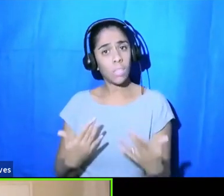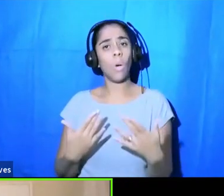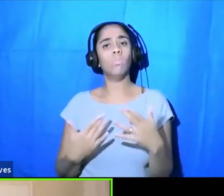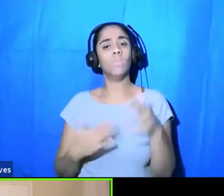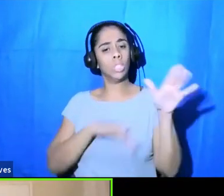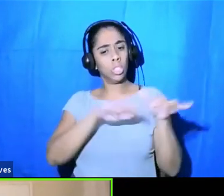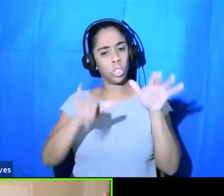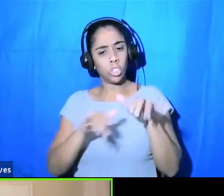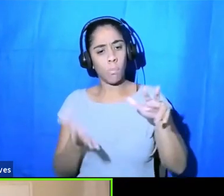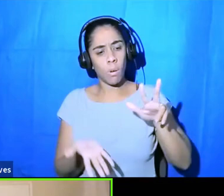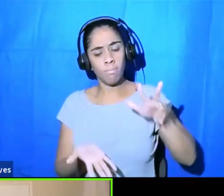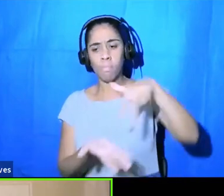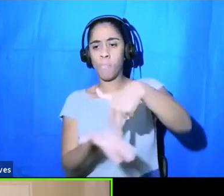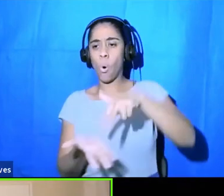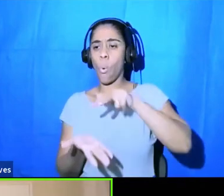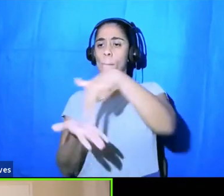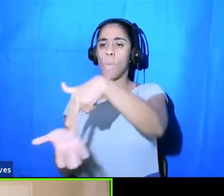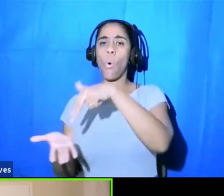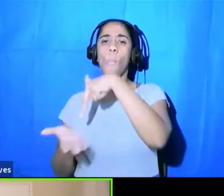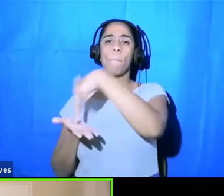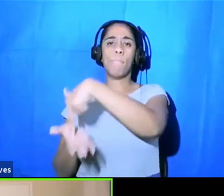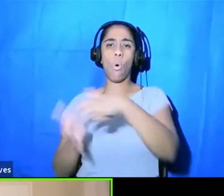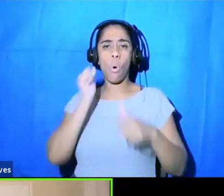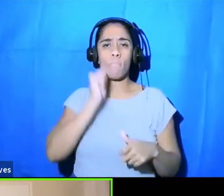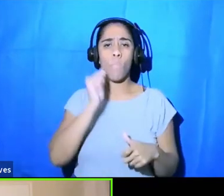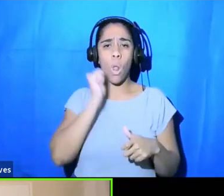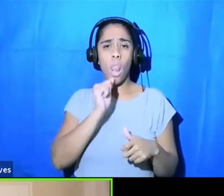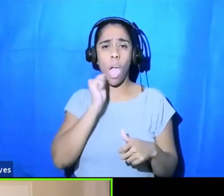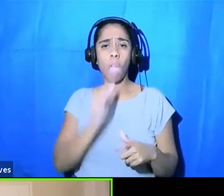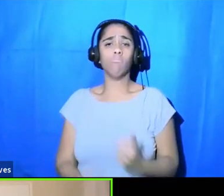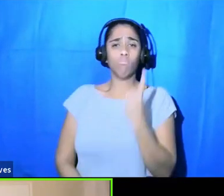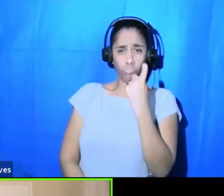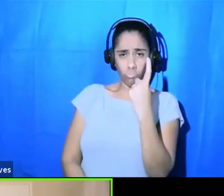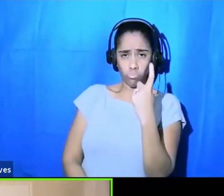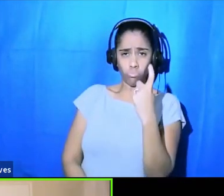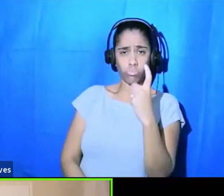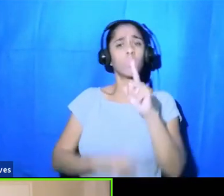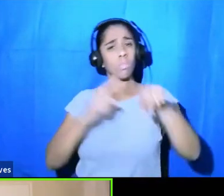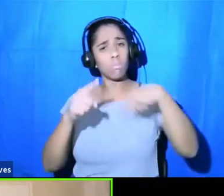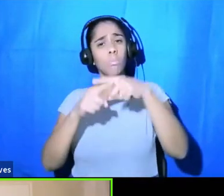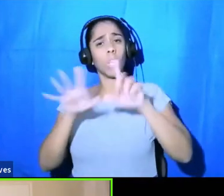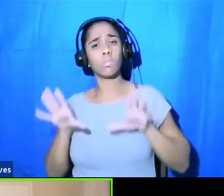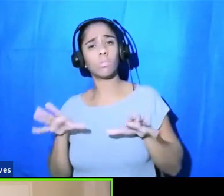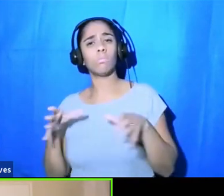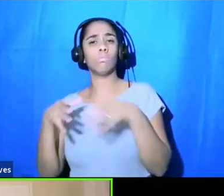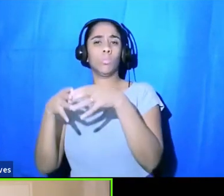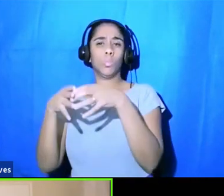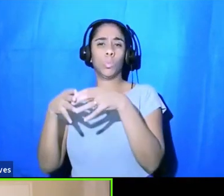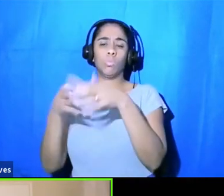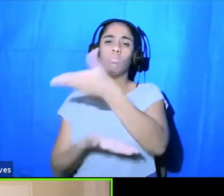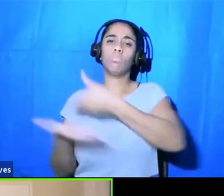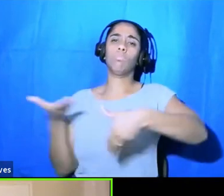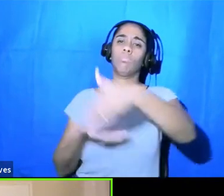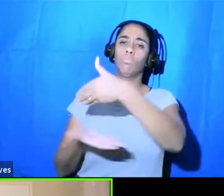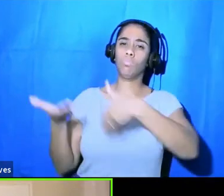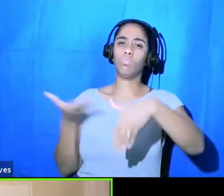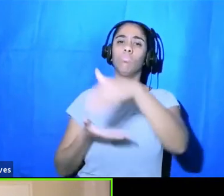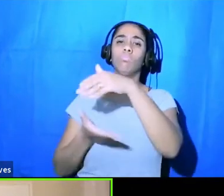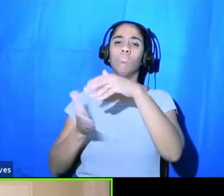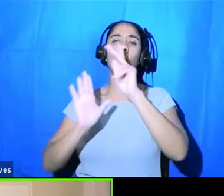figuras independentes solas, mas através de apostas também colectivas de projetos. E, particularmente,